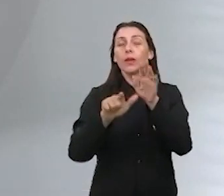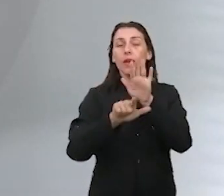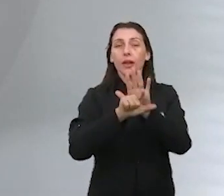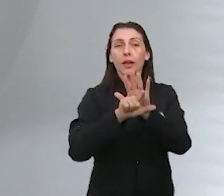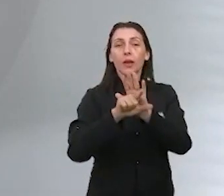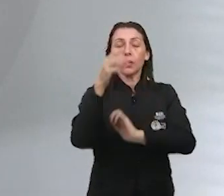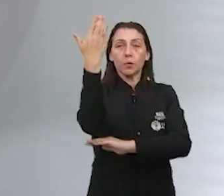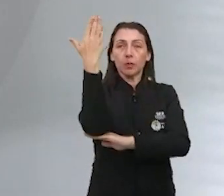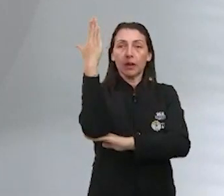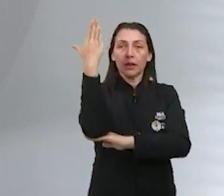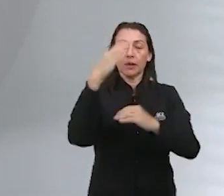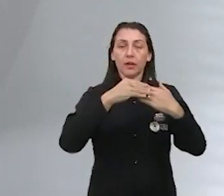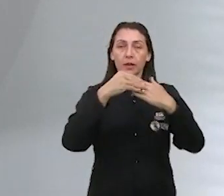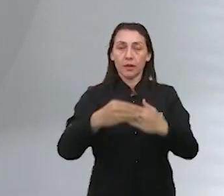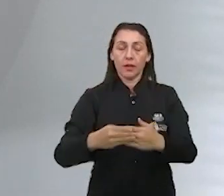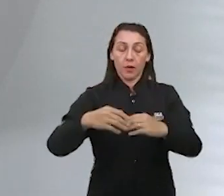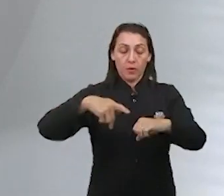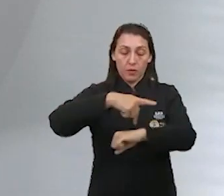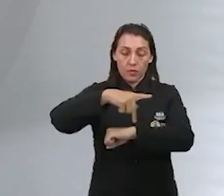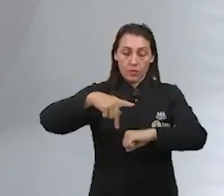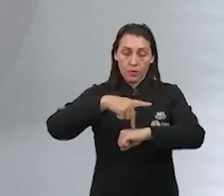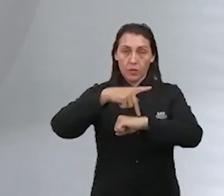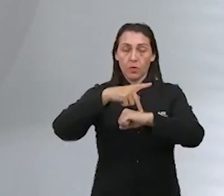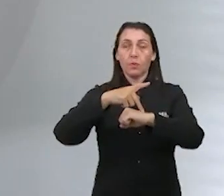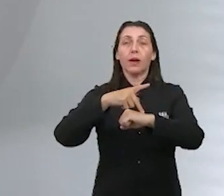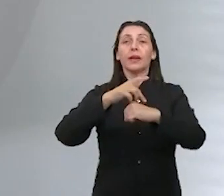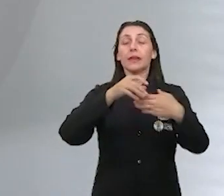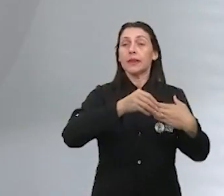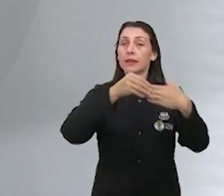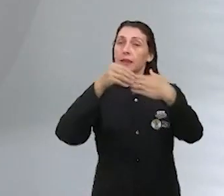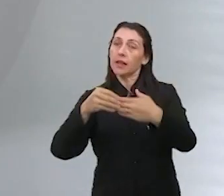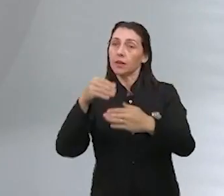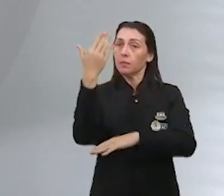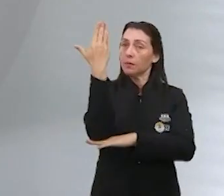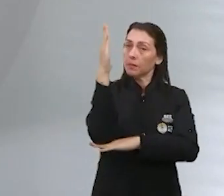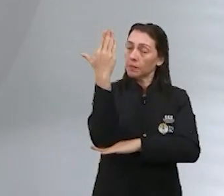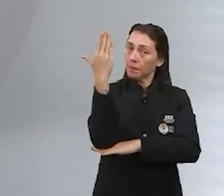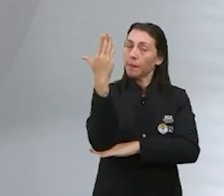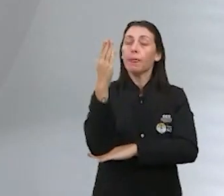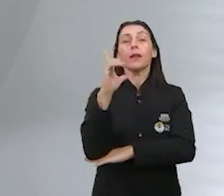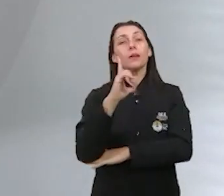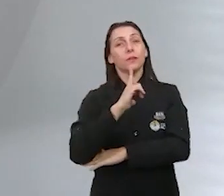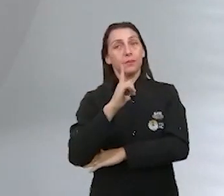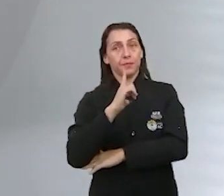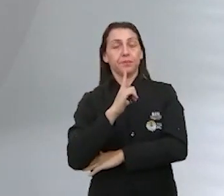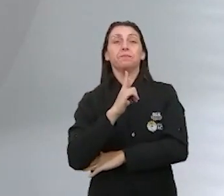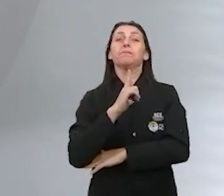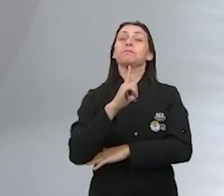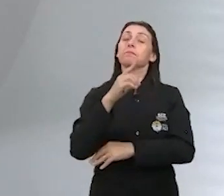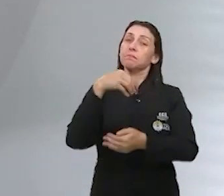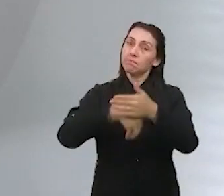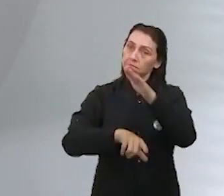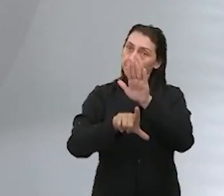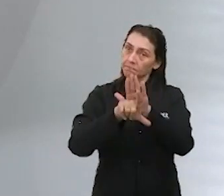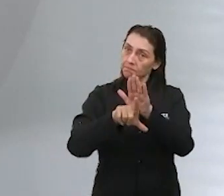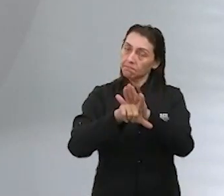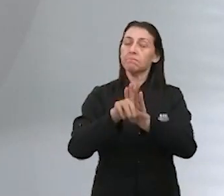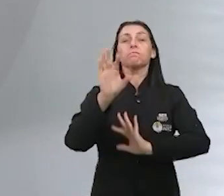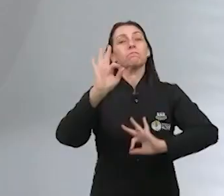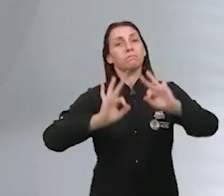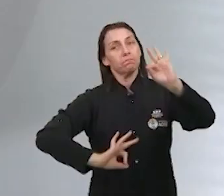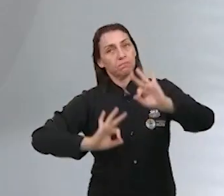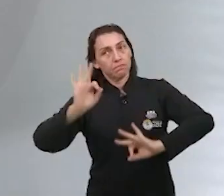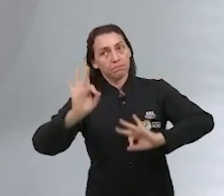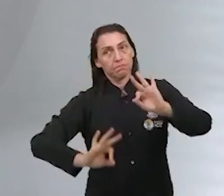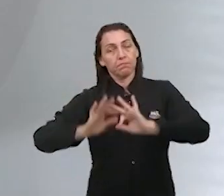madeiras, trazendo aqui o Brasil um dos países exportadores de madeira. Quando você tem uma extração legalizada, tudo estava planejado,